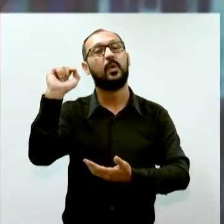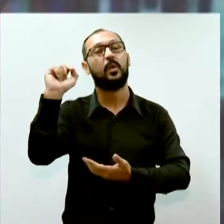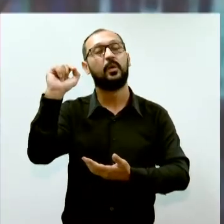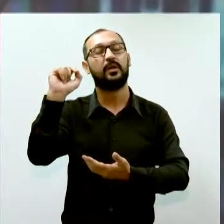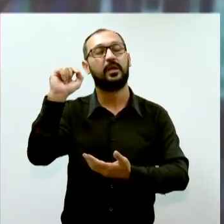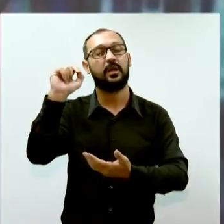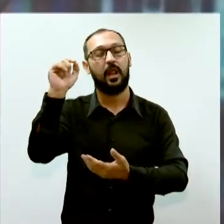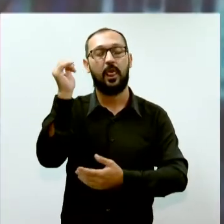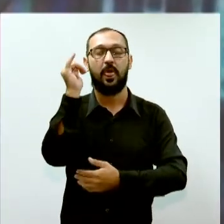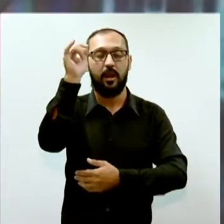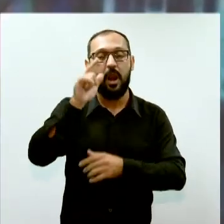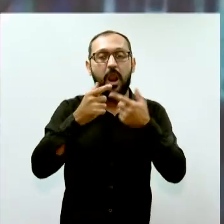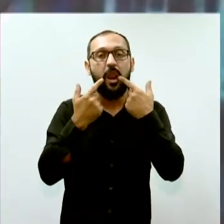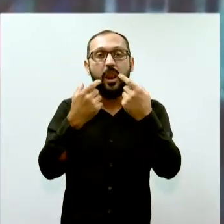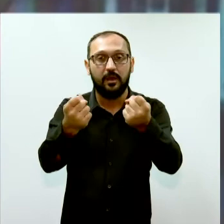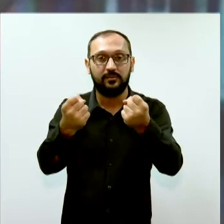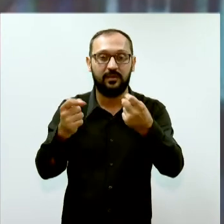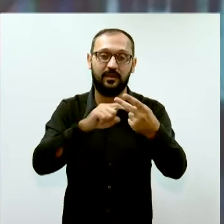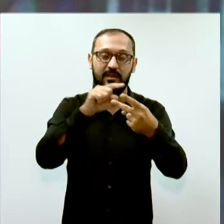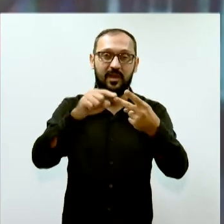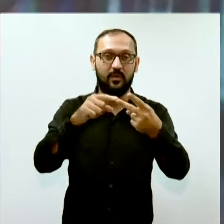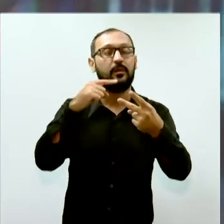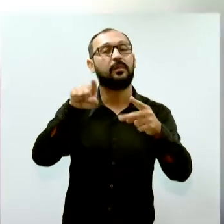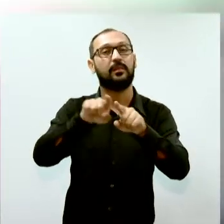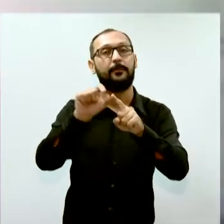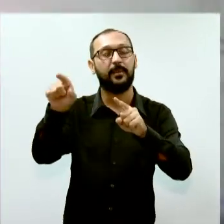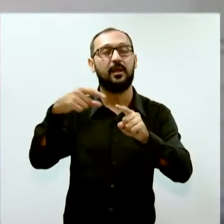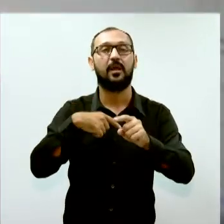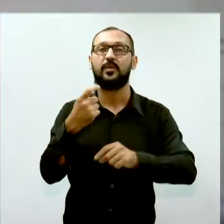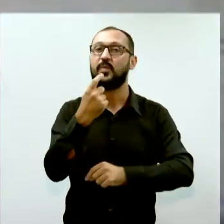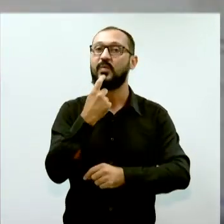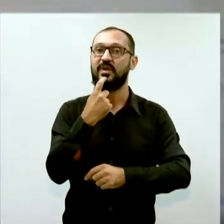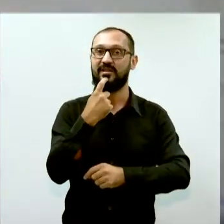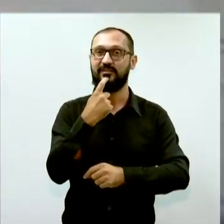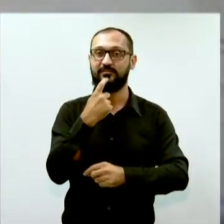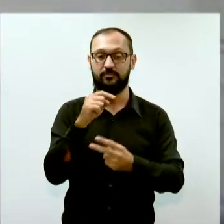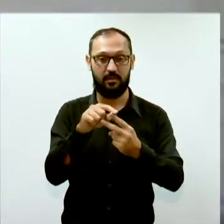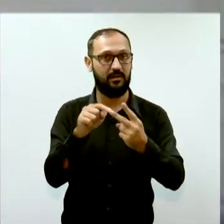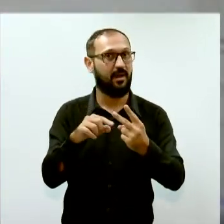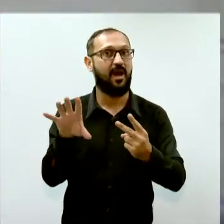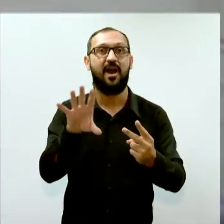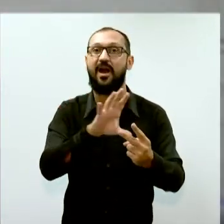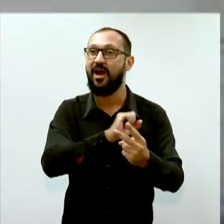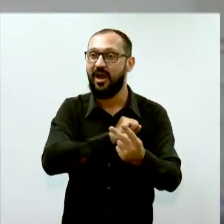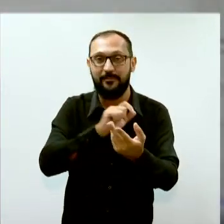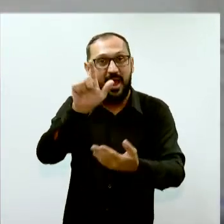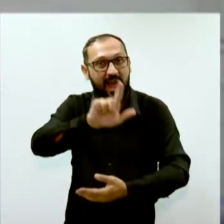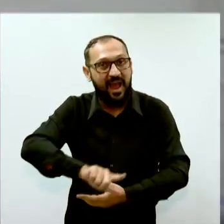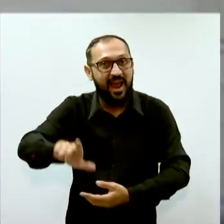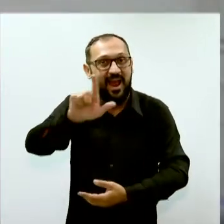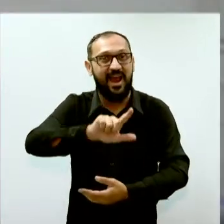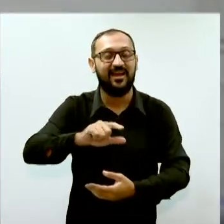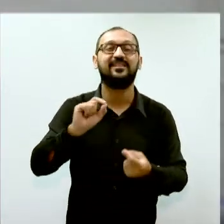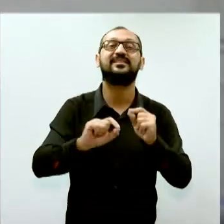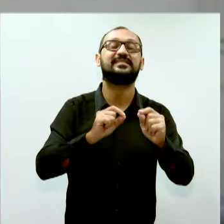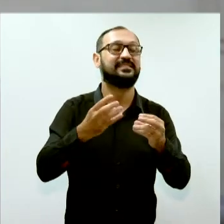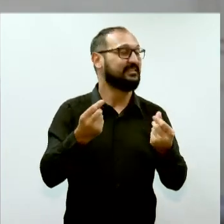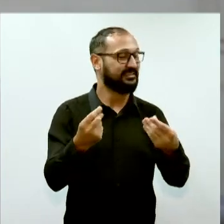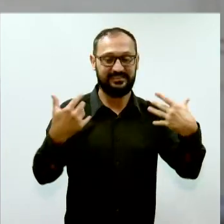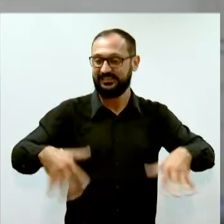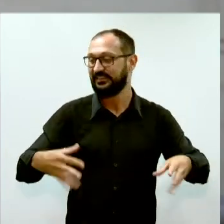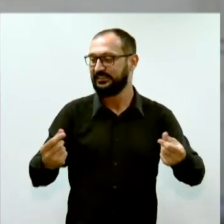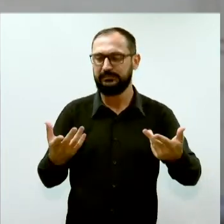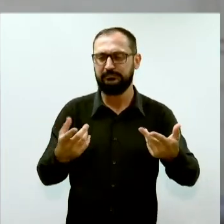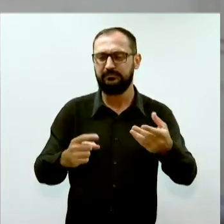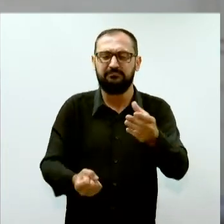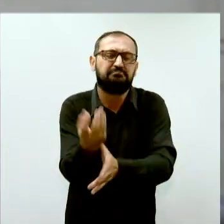e a outra editora, a Yamini, é doutorando em Teoria Literária da Unicamp. São dois apaixonados por literatura que resolveram